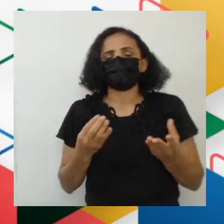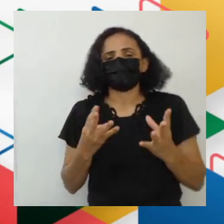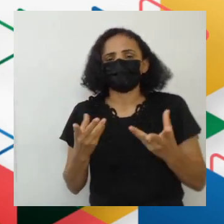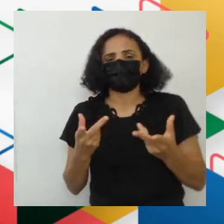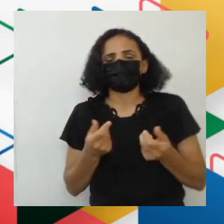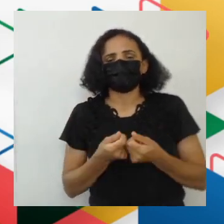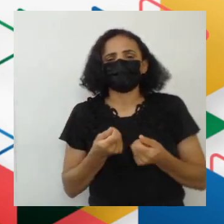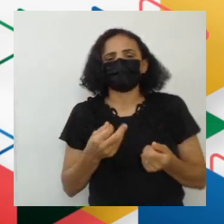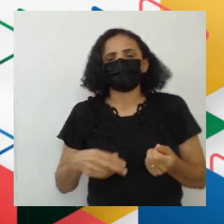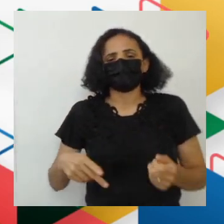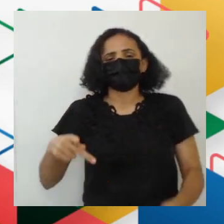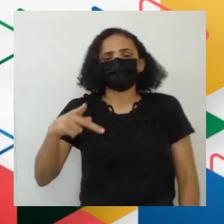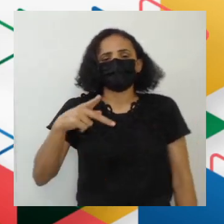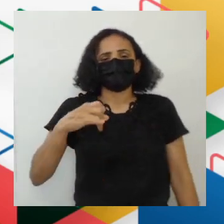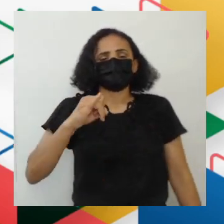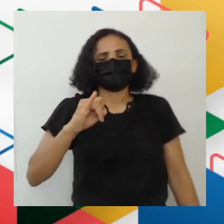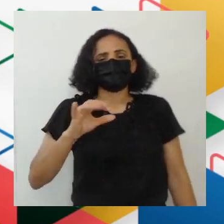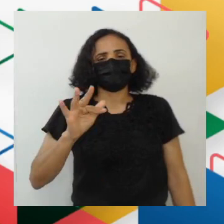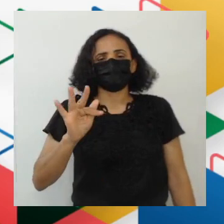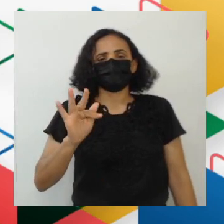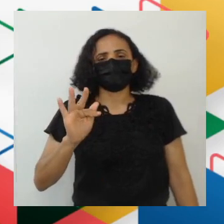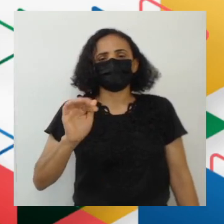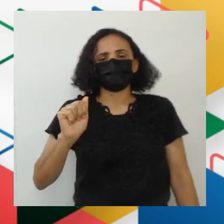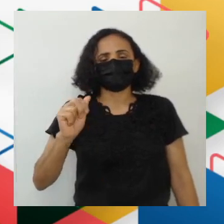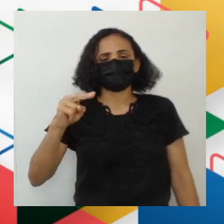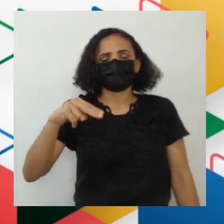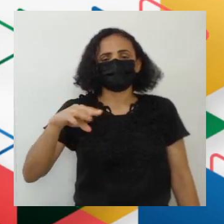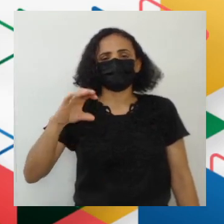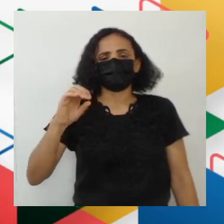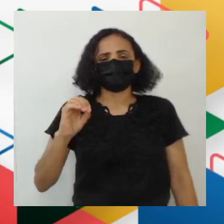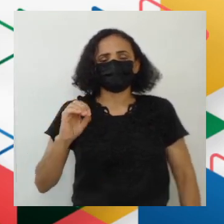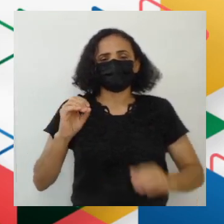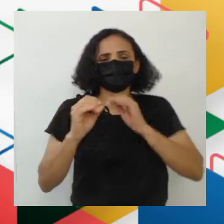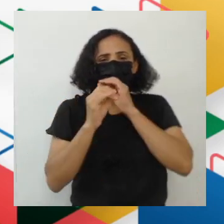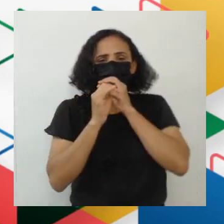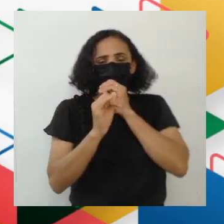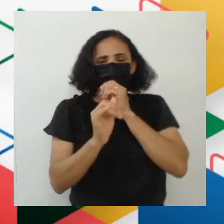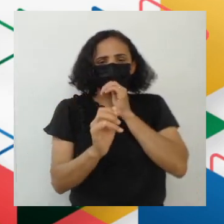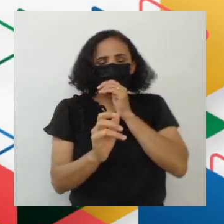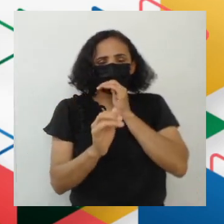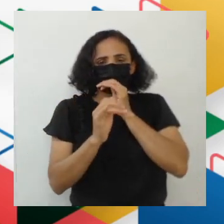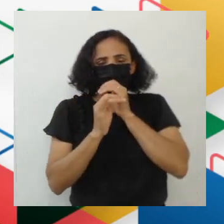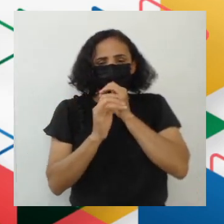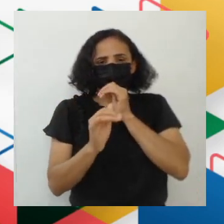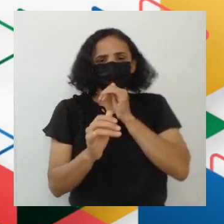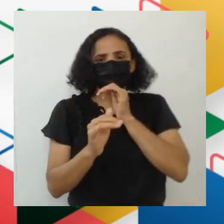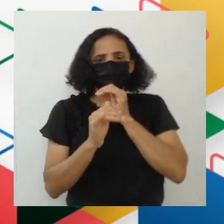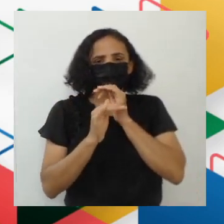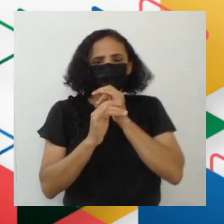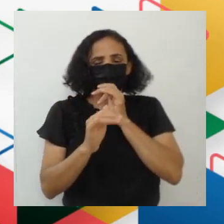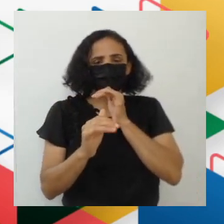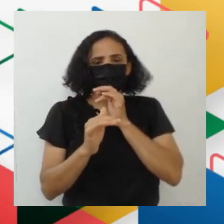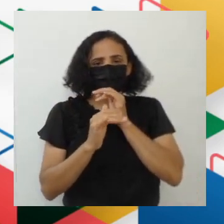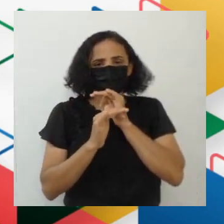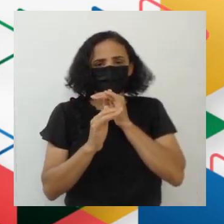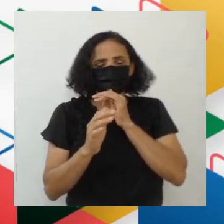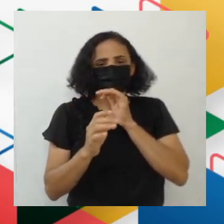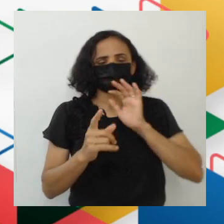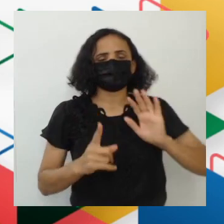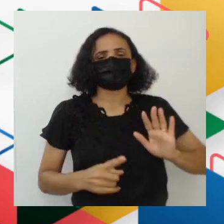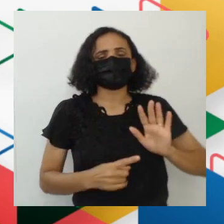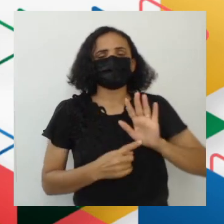O conhecido pífano nordestino, a nossa flauta, e aí ele traz justamente os instrumentos